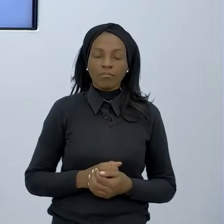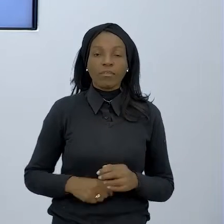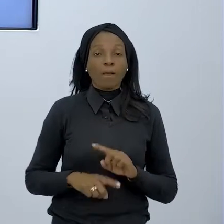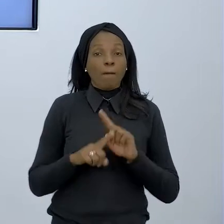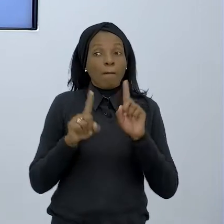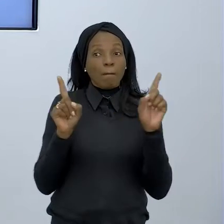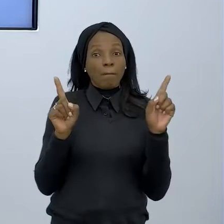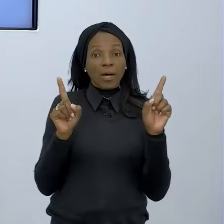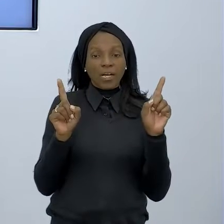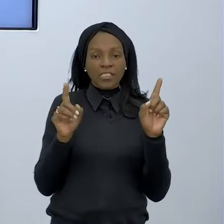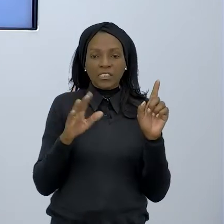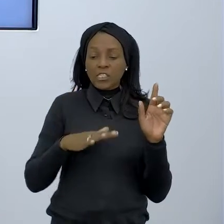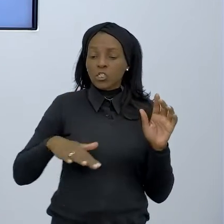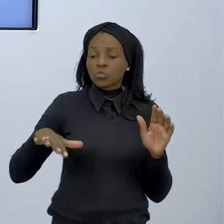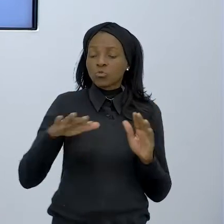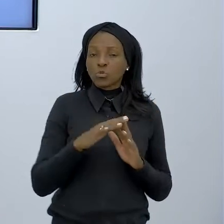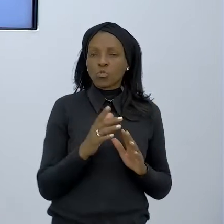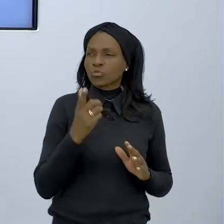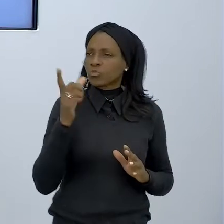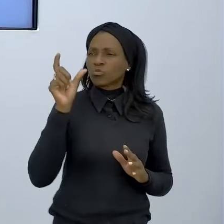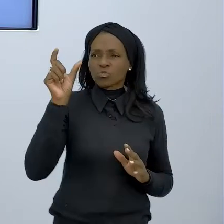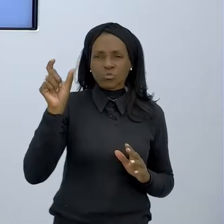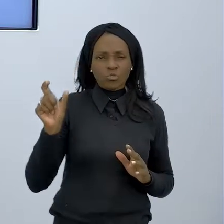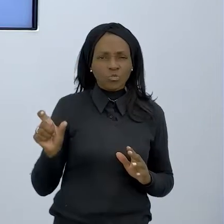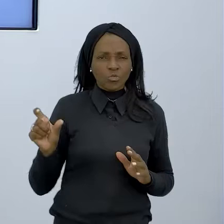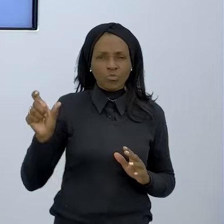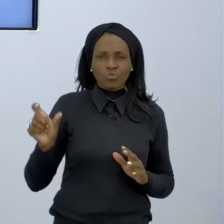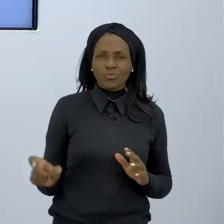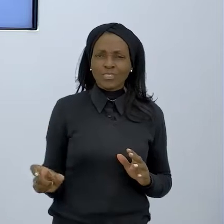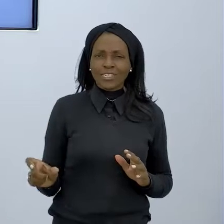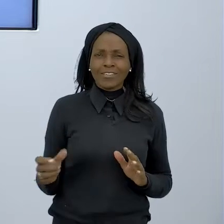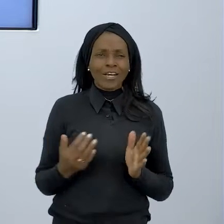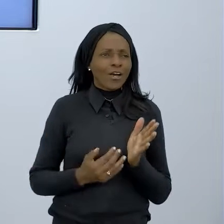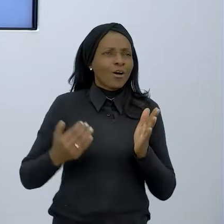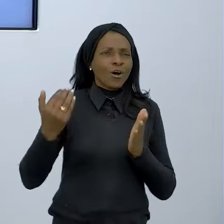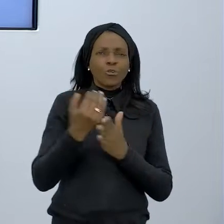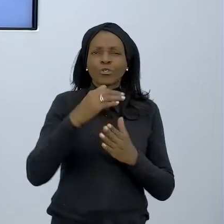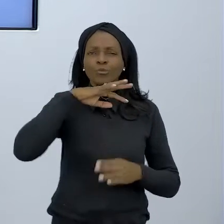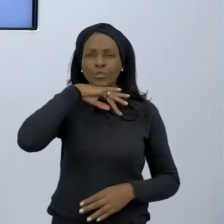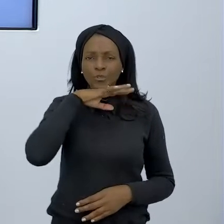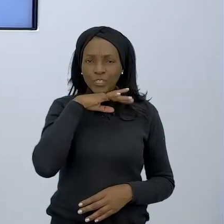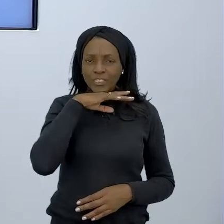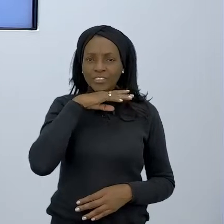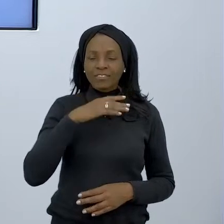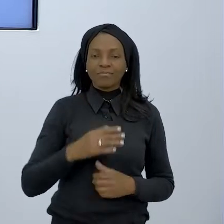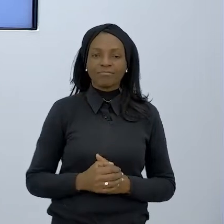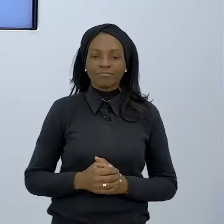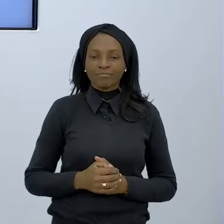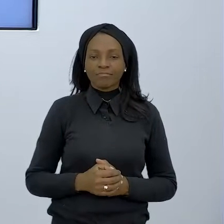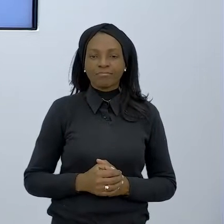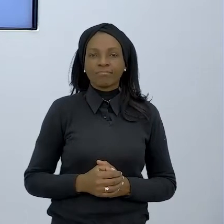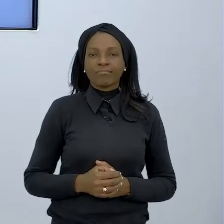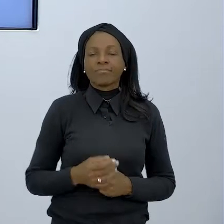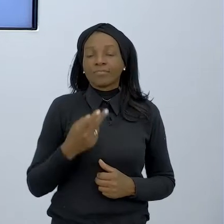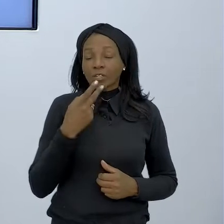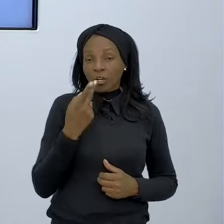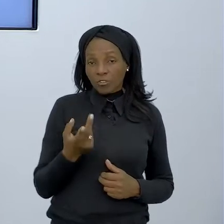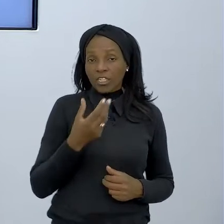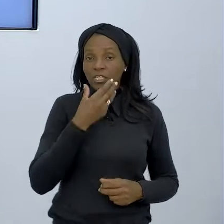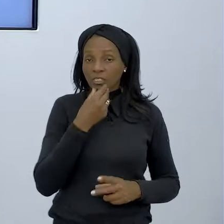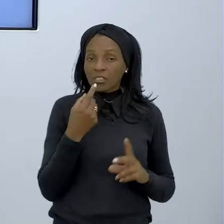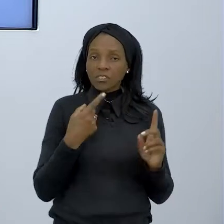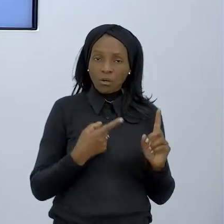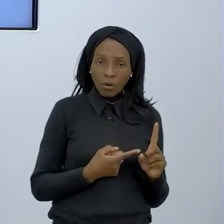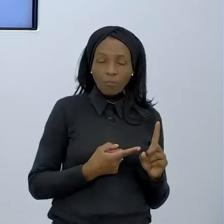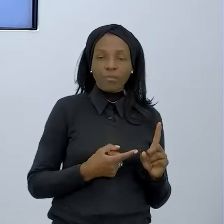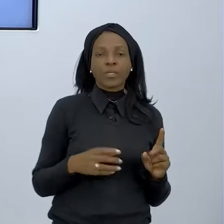todos os outros modelos eram muito piores. Eu trouxe esse exemplo do Churchill